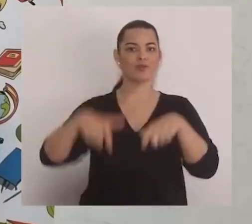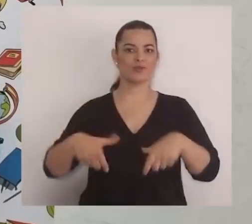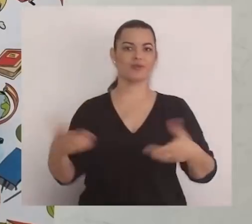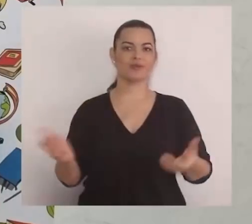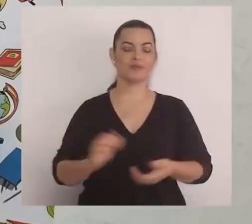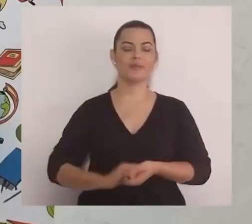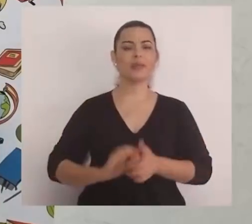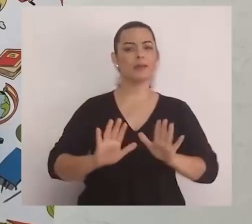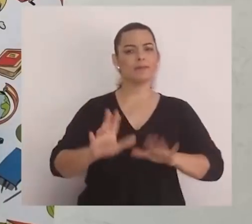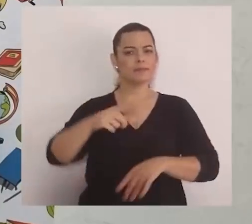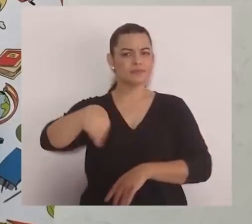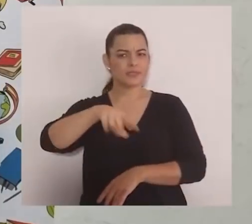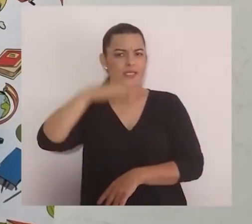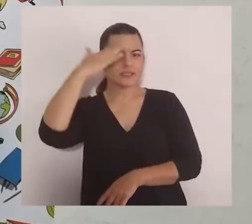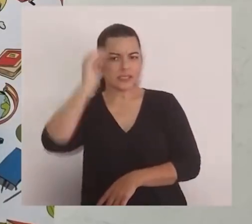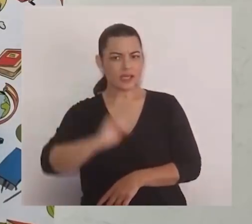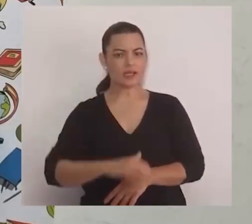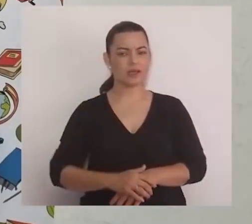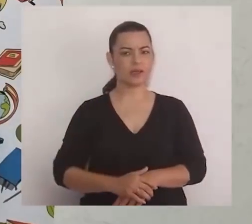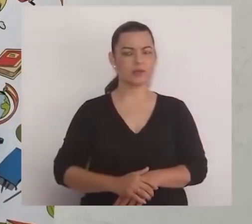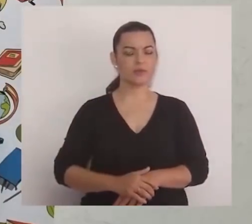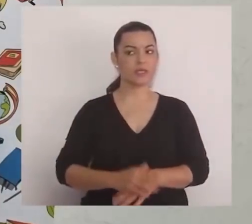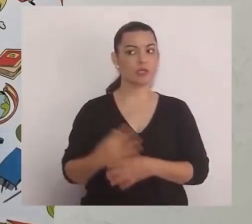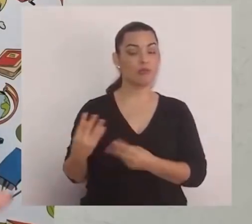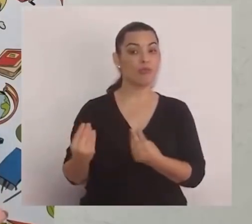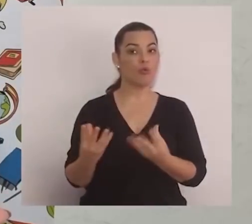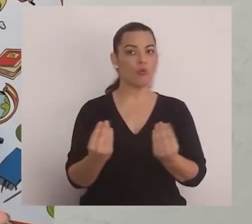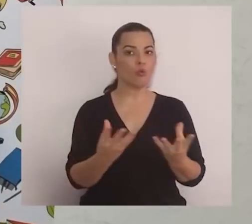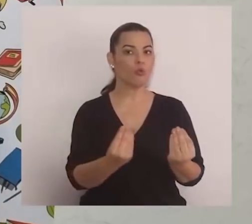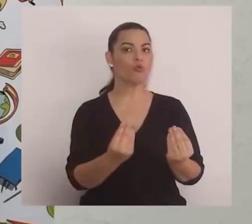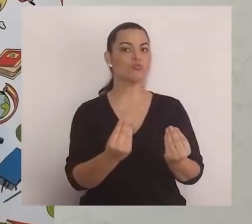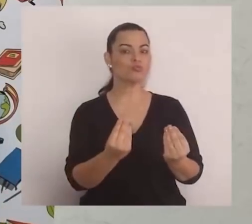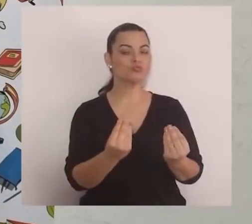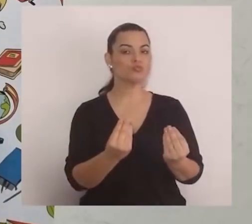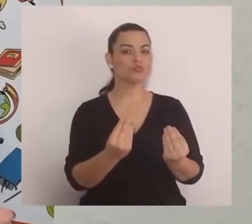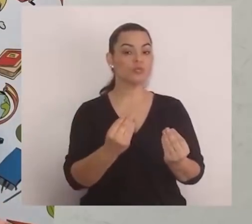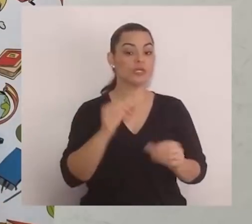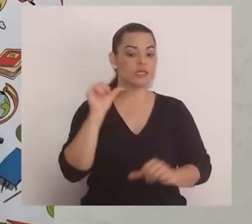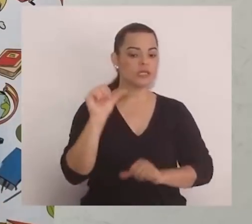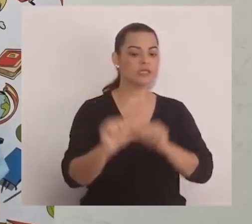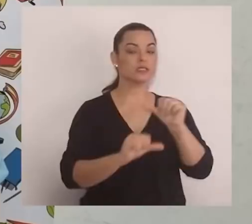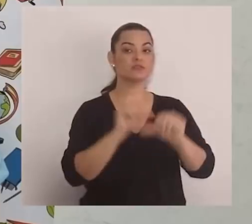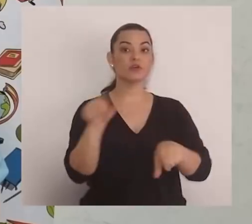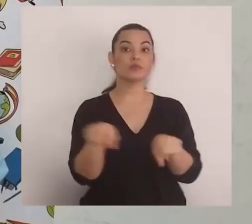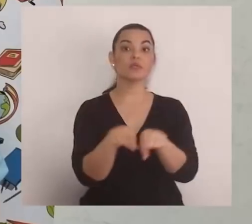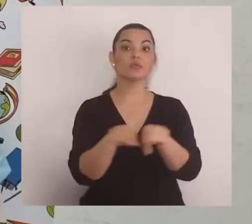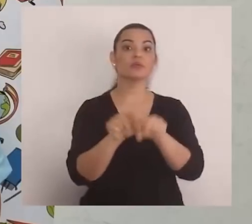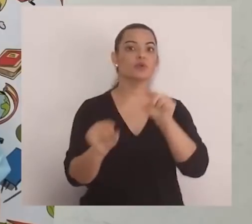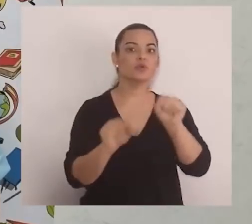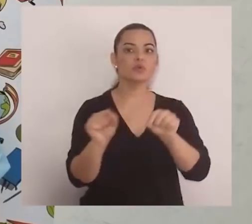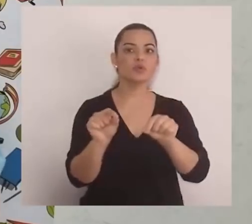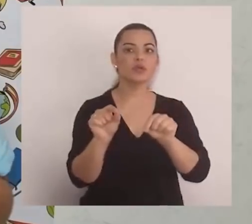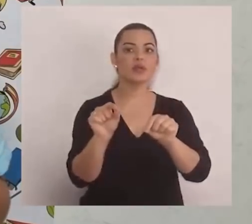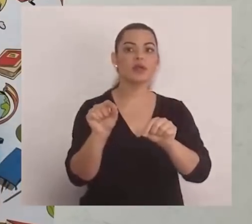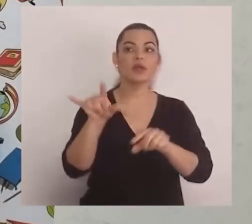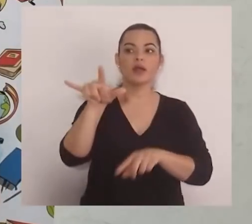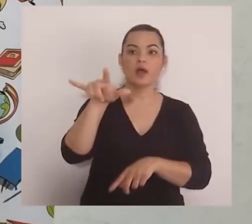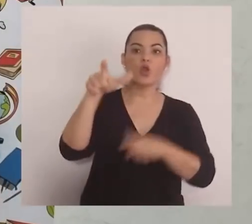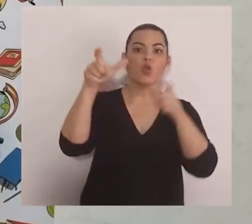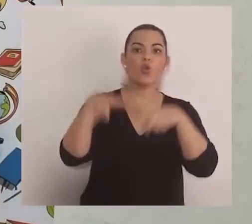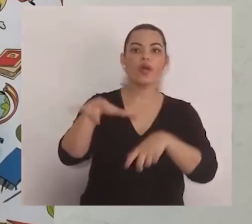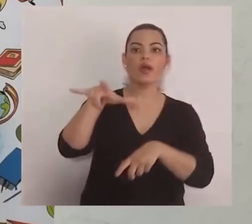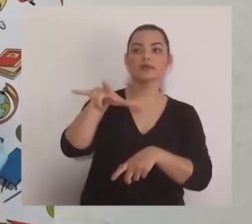Nós já descobrimos que ser um patrimônio está relacionado a um produto, a